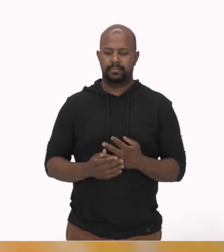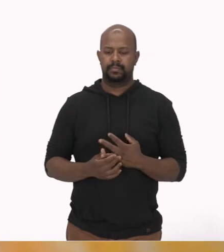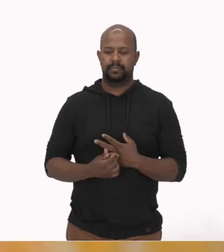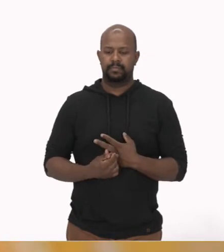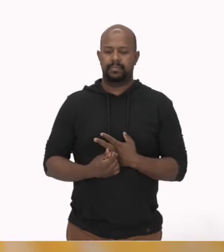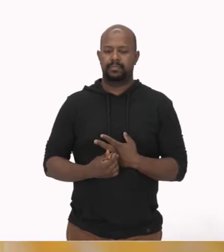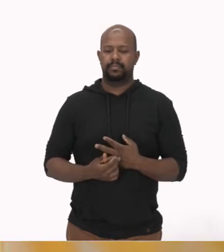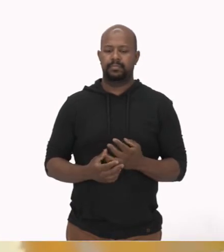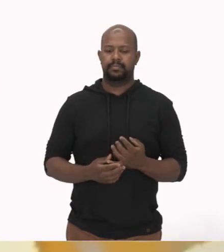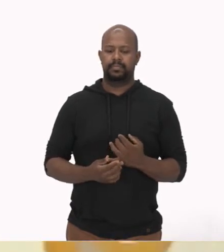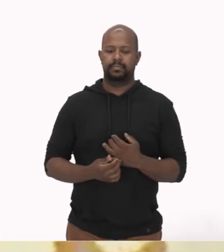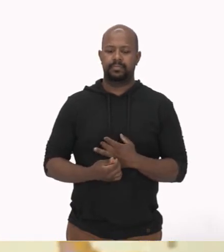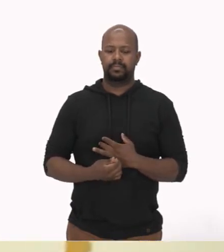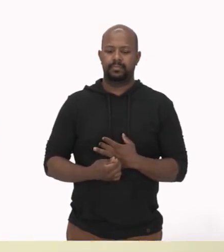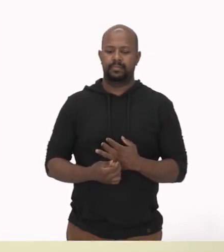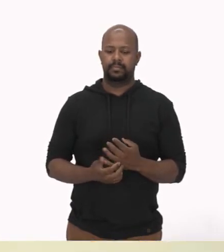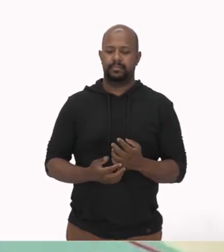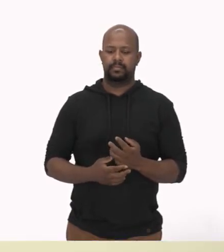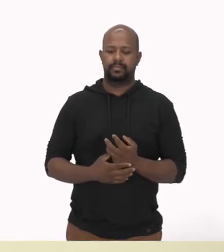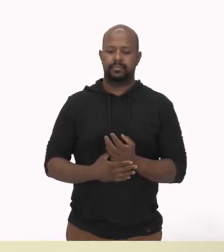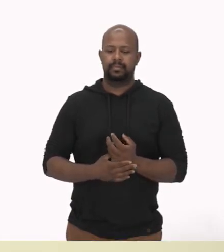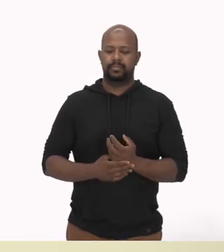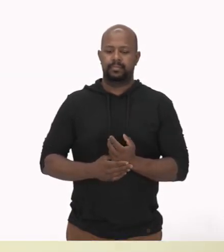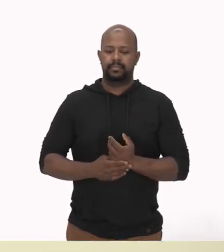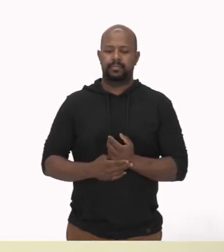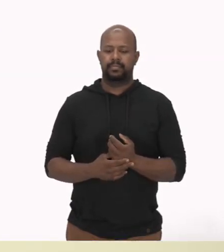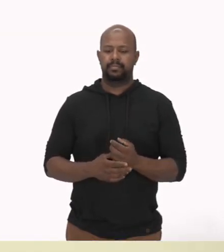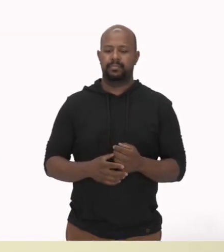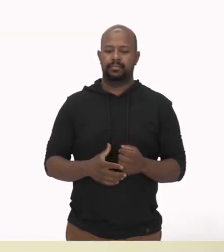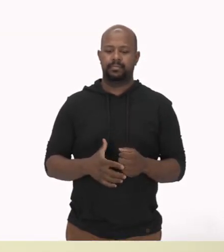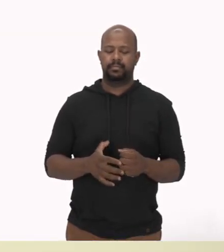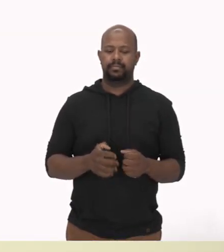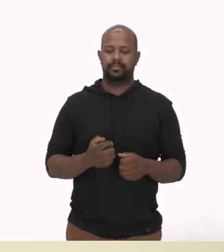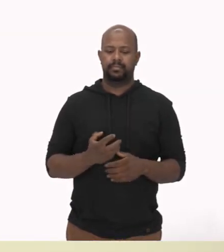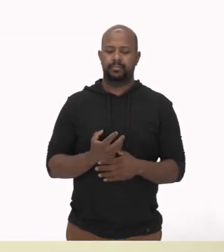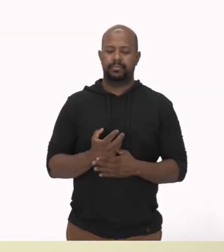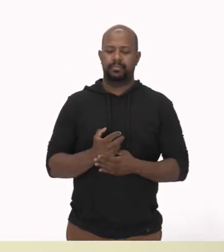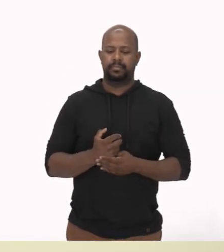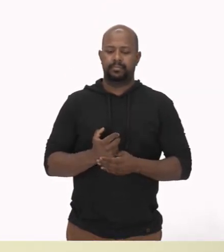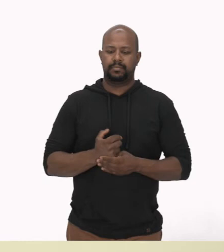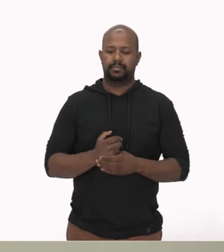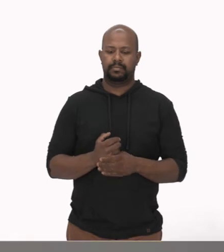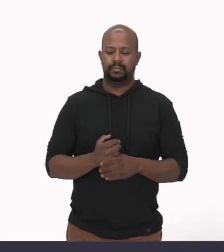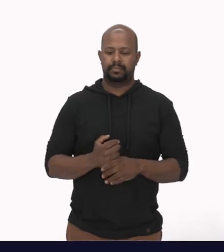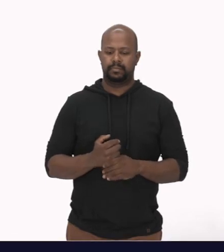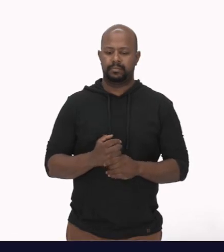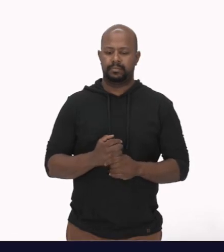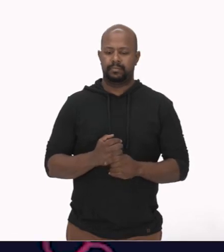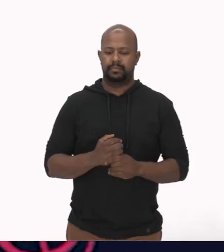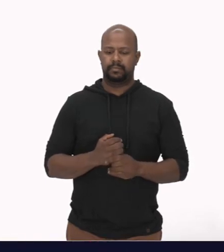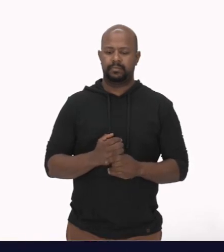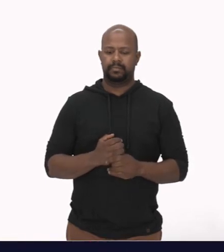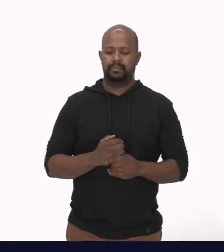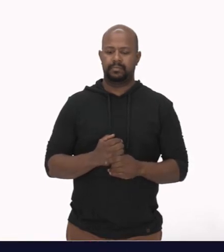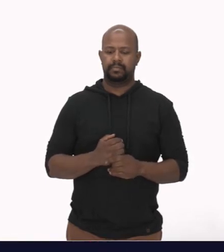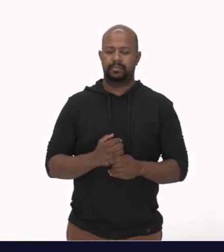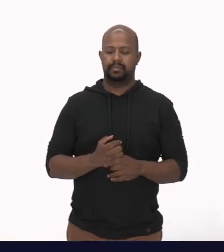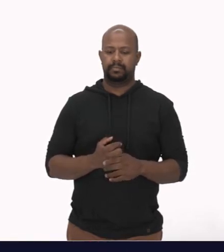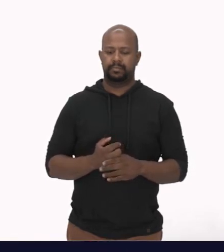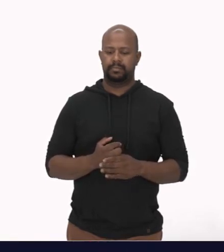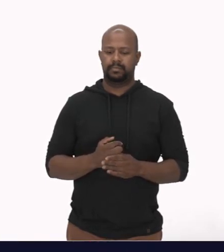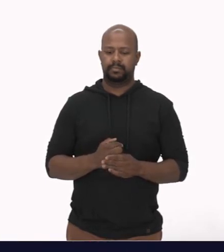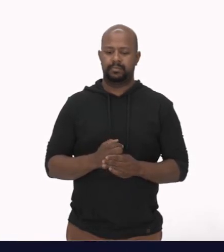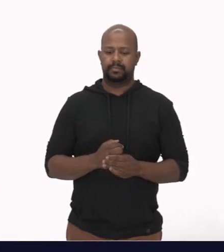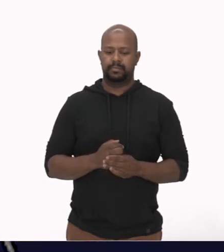how much you like animals. Do you see this? This is a cat. How does a cat sound?